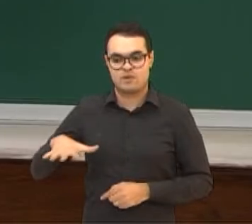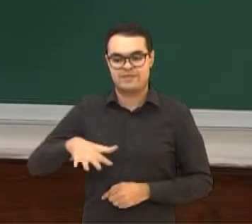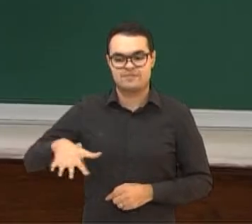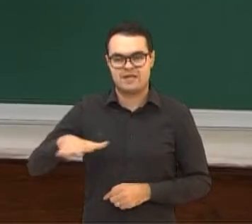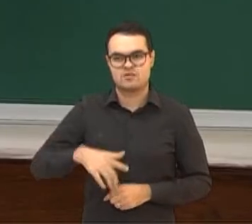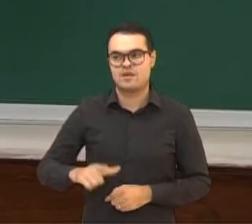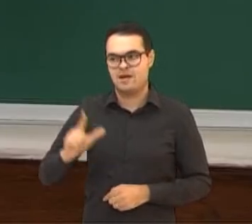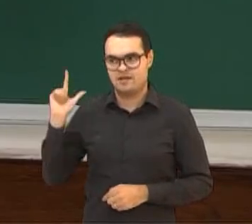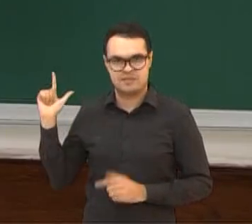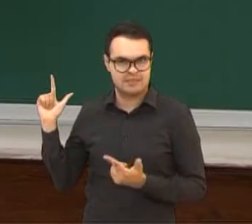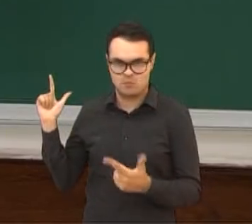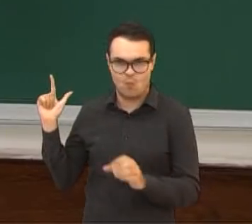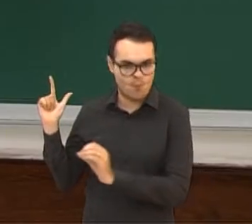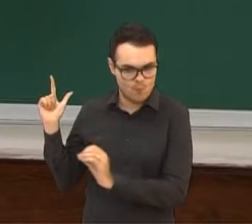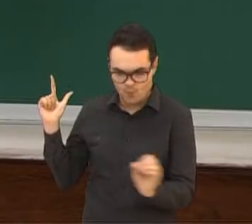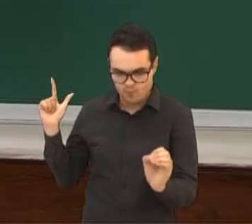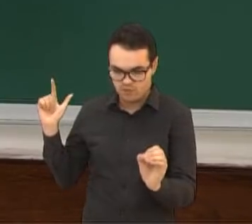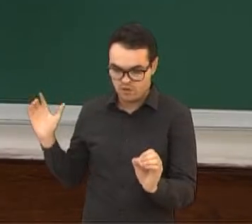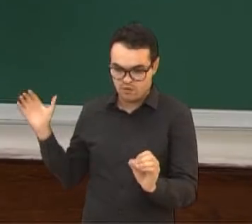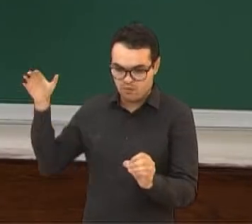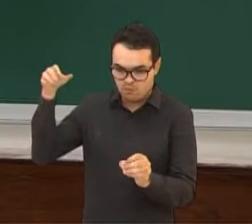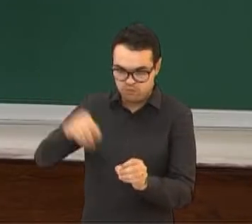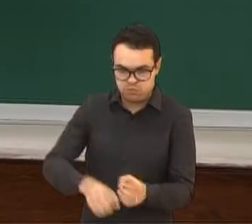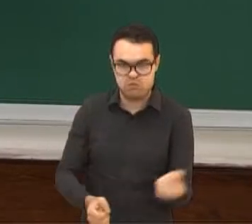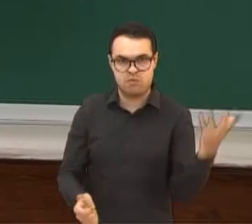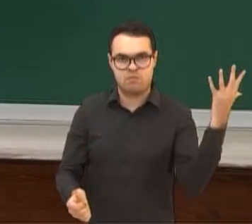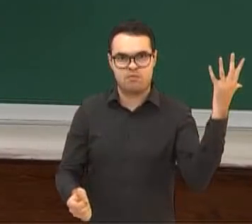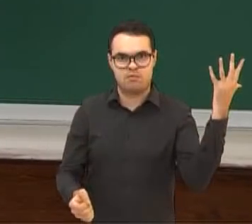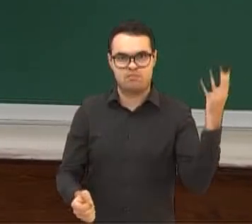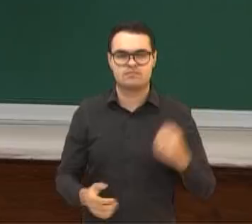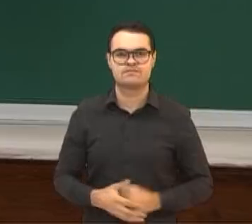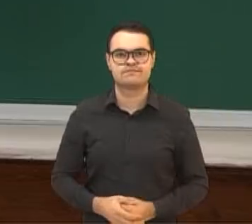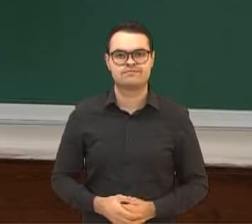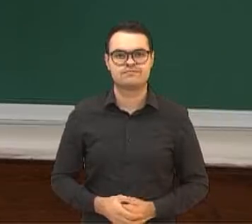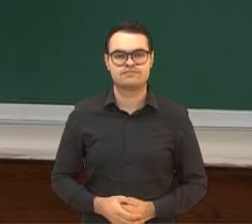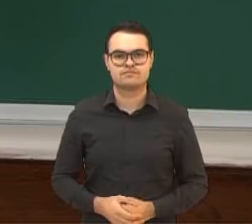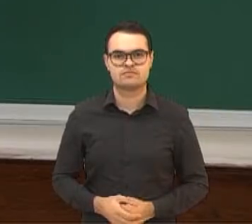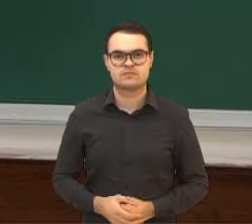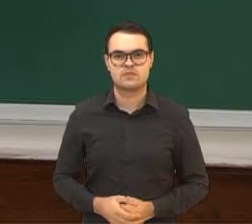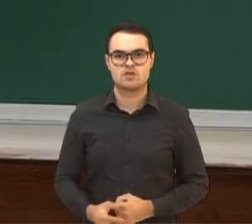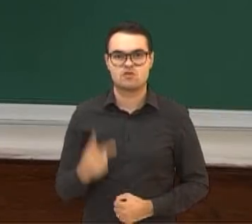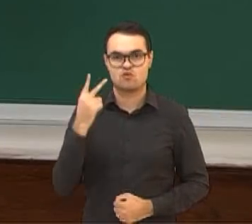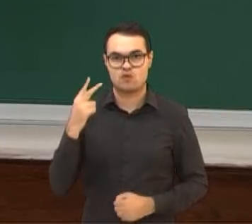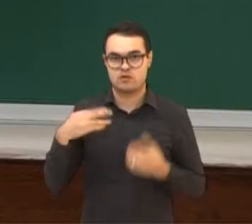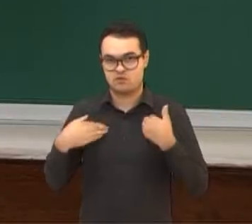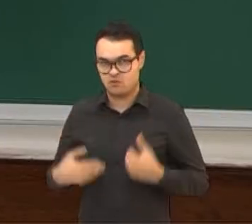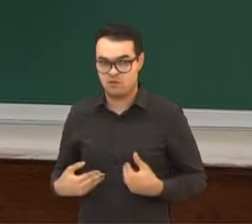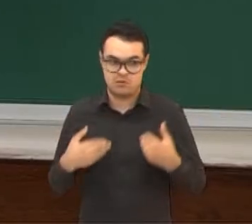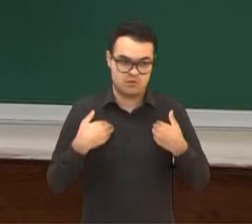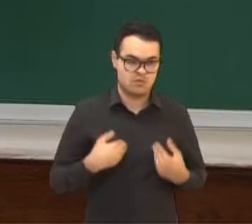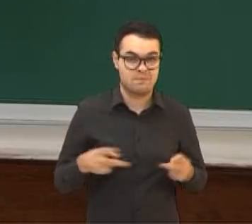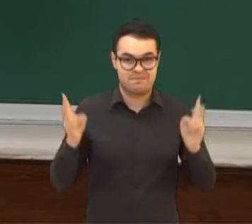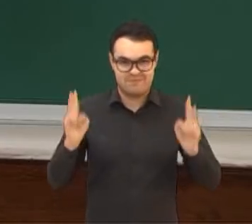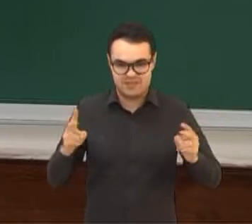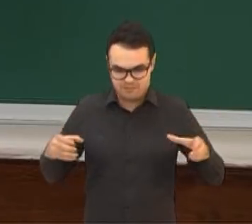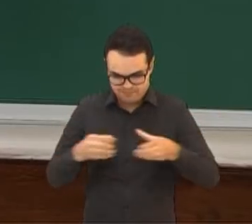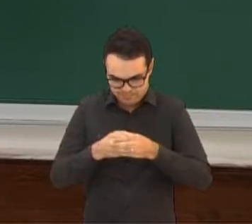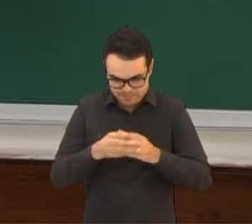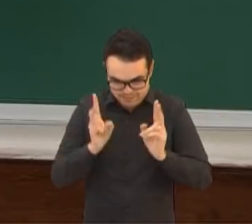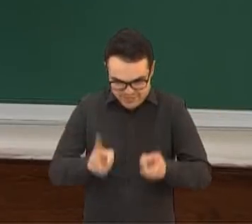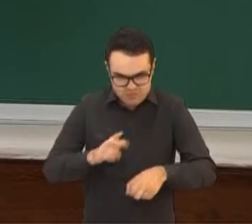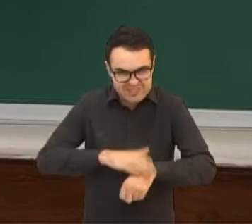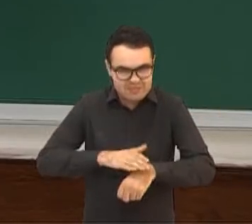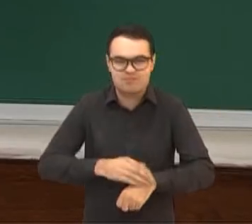que antes a água estava ocupando. Então, a impenetrabilidade nos fala disso, que 2 corpos não podem ocupar o mesmo espaço